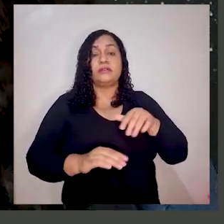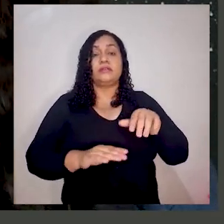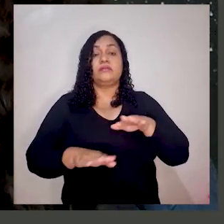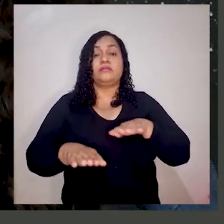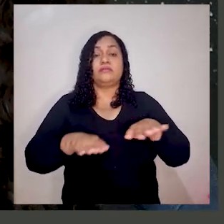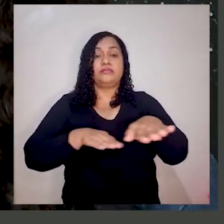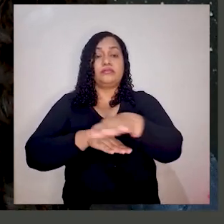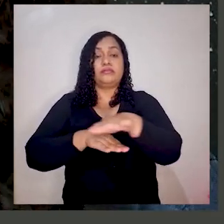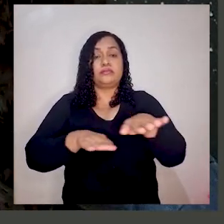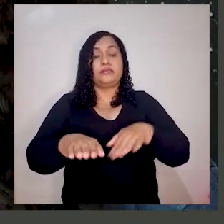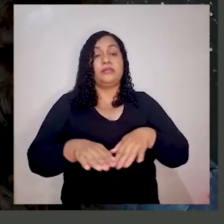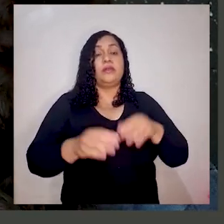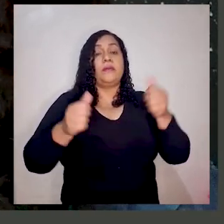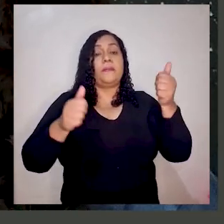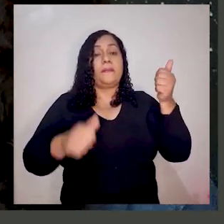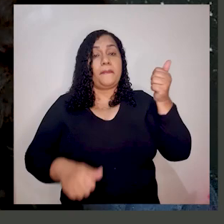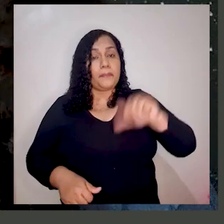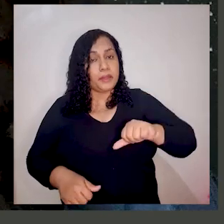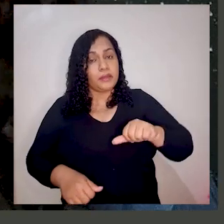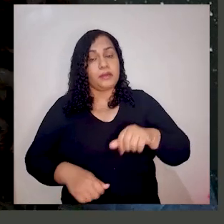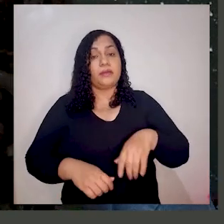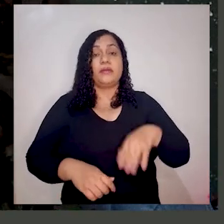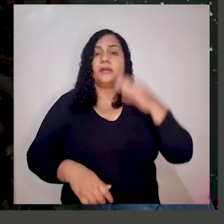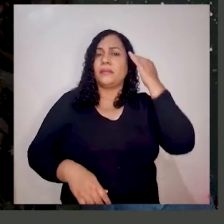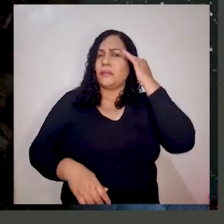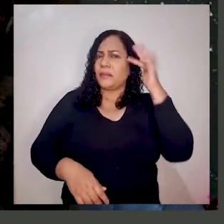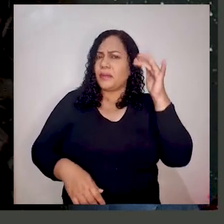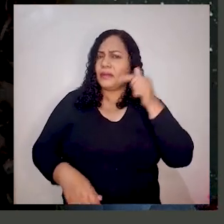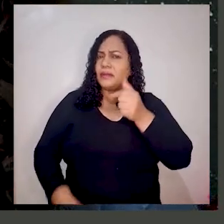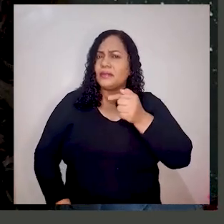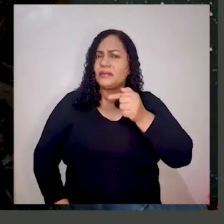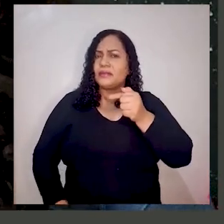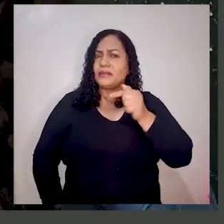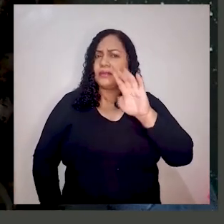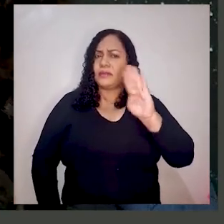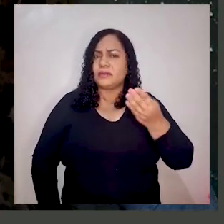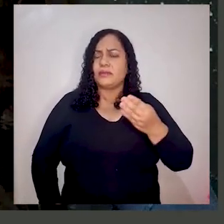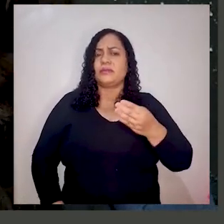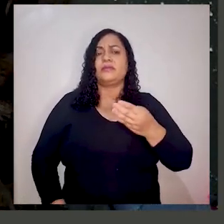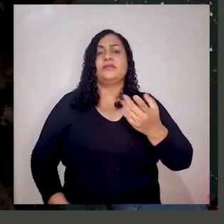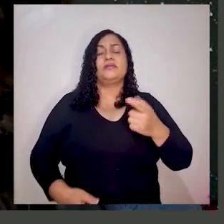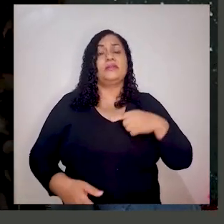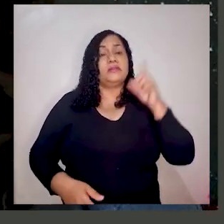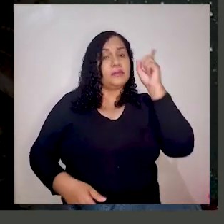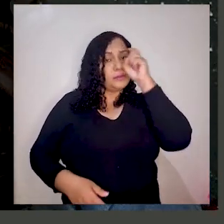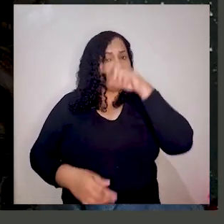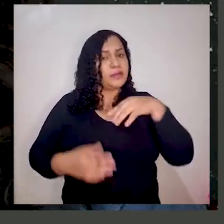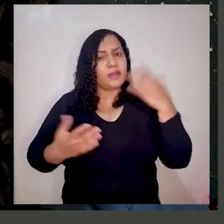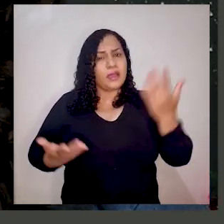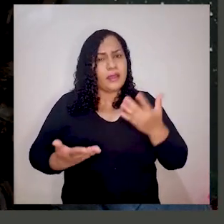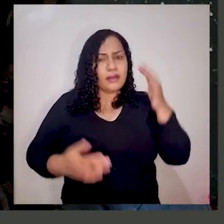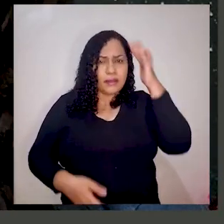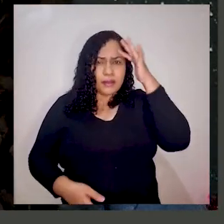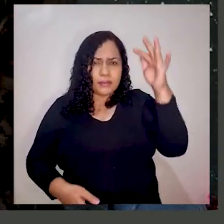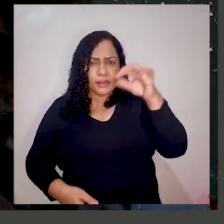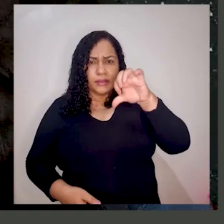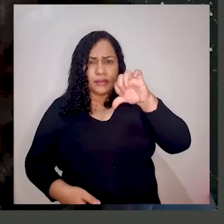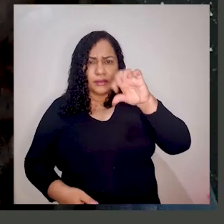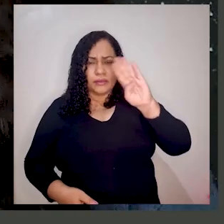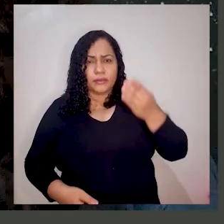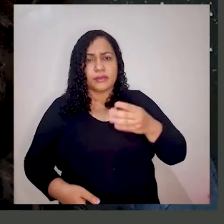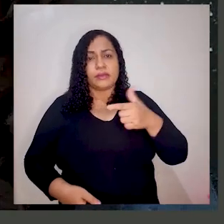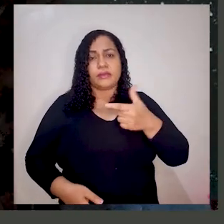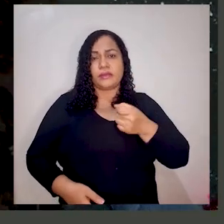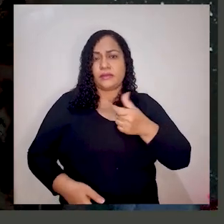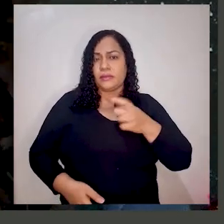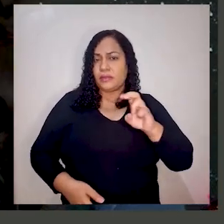tráfego piore ainda mais, porque você imagina que atualmente com 7 bilhões está como está, imagine com 9 bilhões de habitantes, né? E em